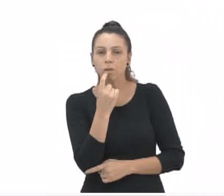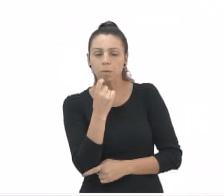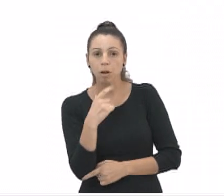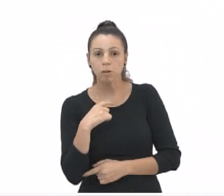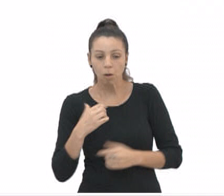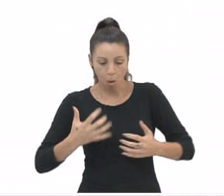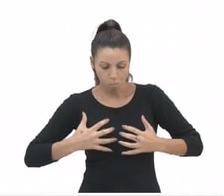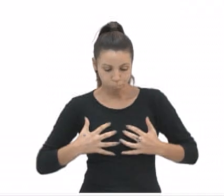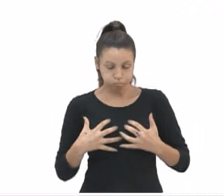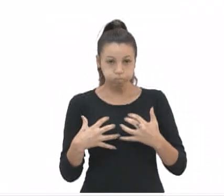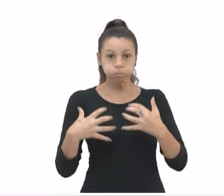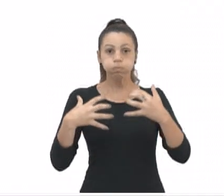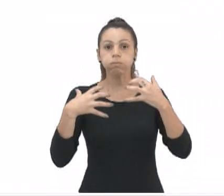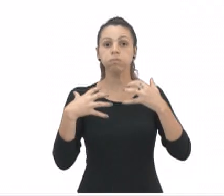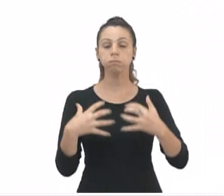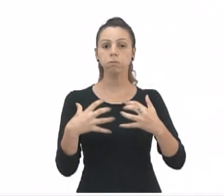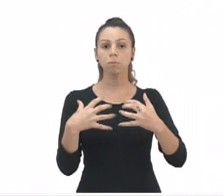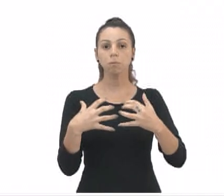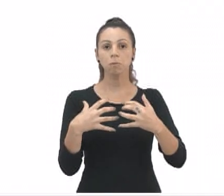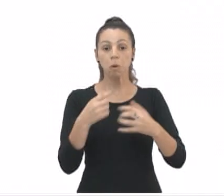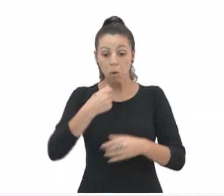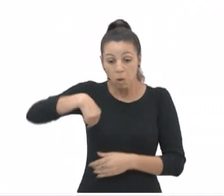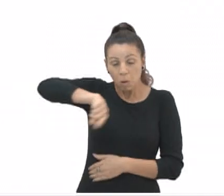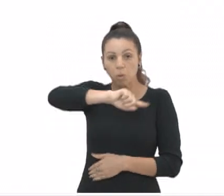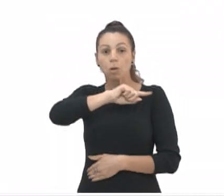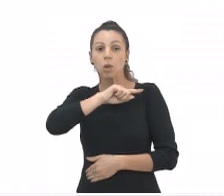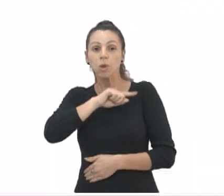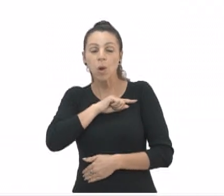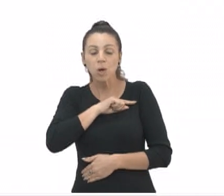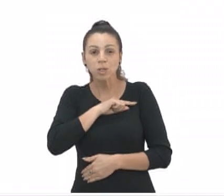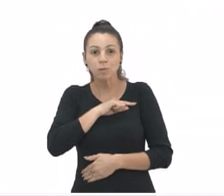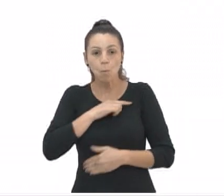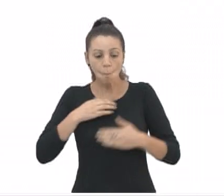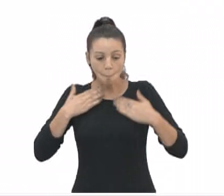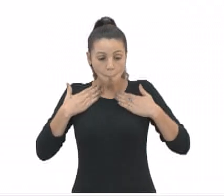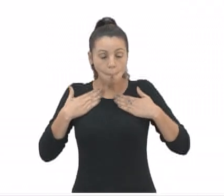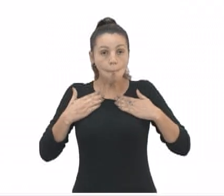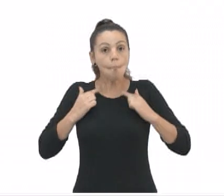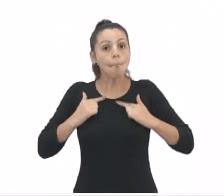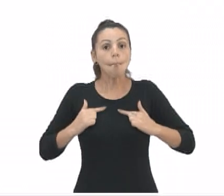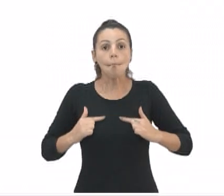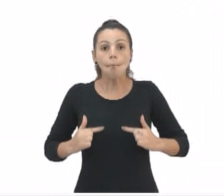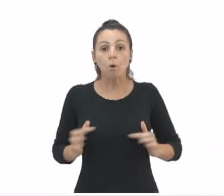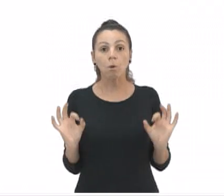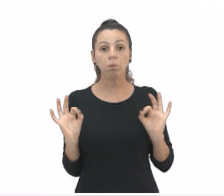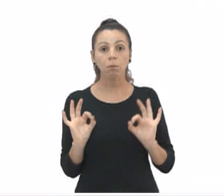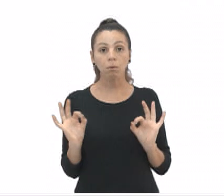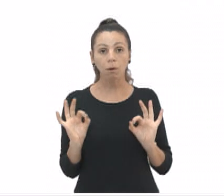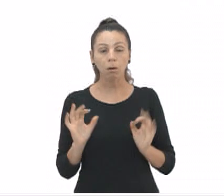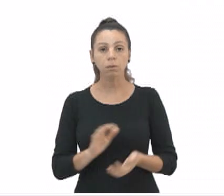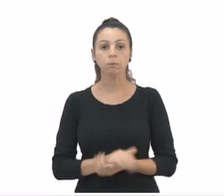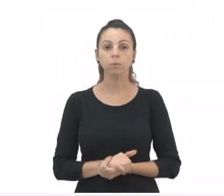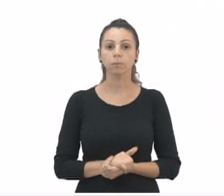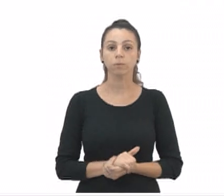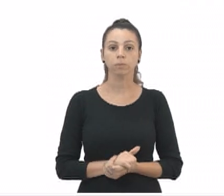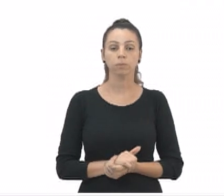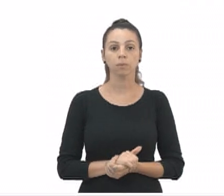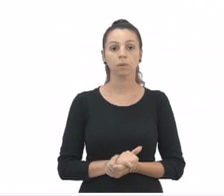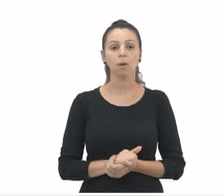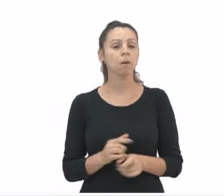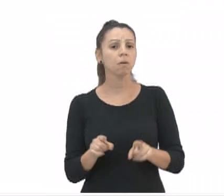busto enorme, enquanto nós todas ainda éramos achatadas. Como se não